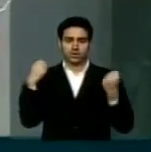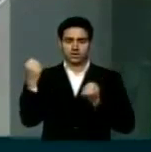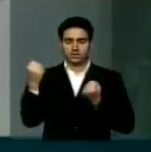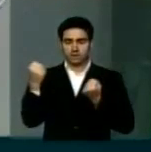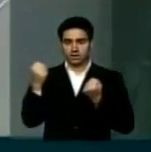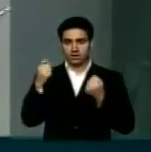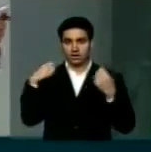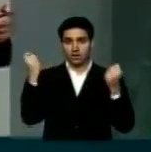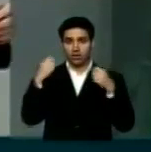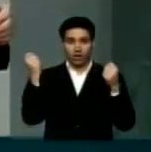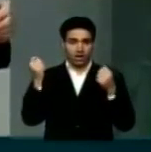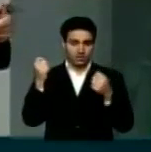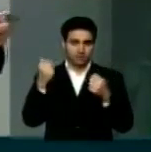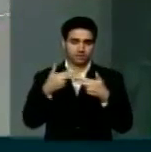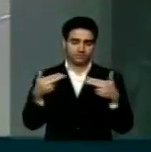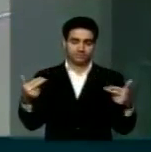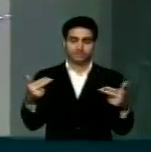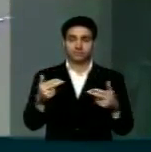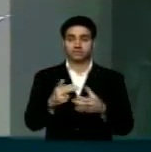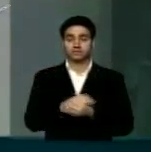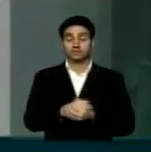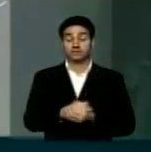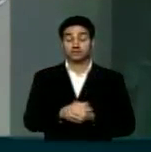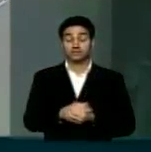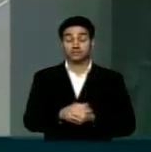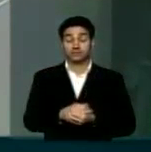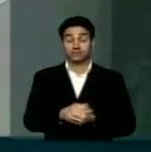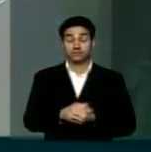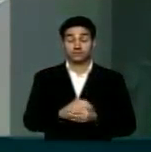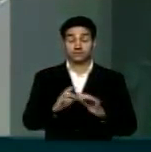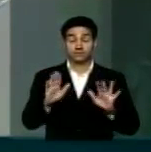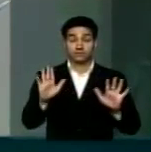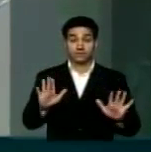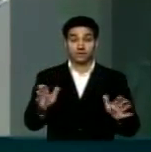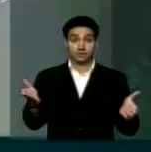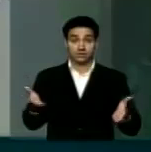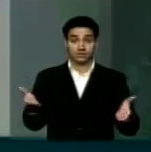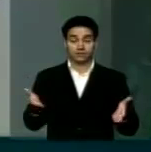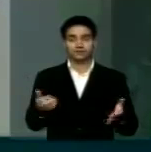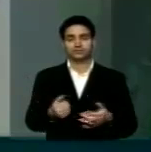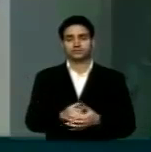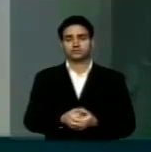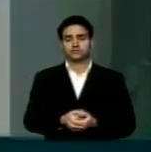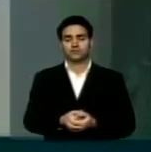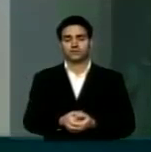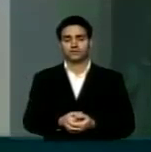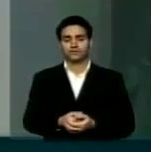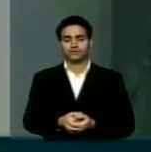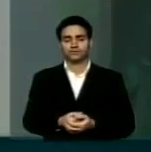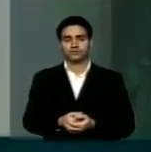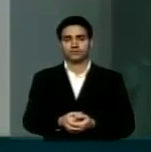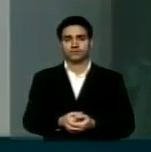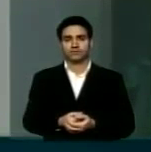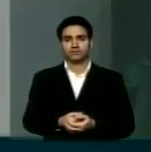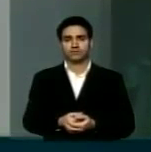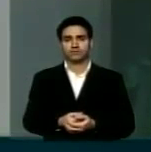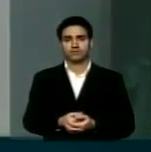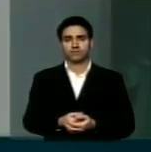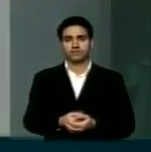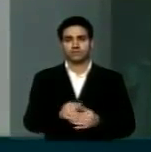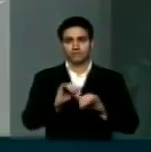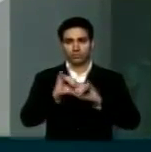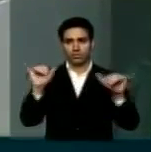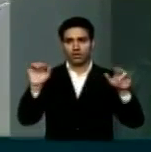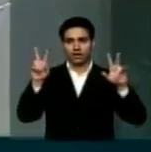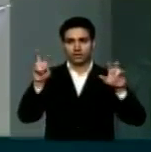eu registro com muita alegria. Mas hoje, senhora presidente, eu quero falar um assunto que tenho certeza